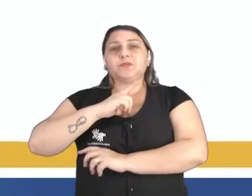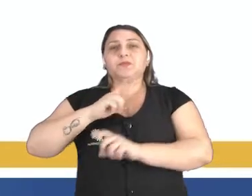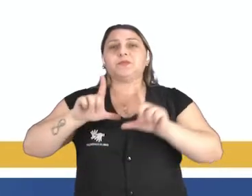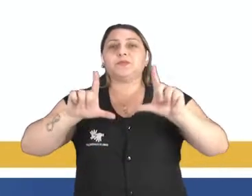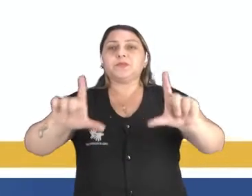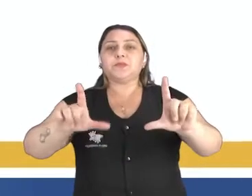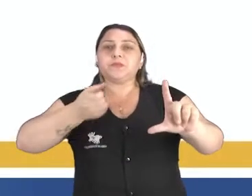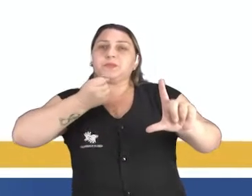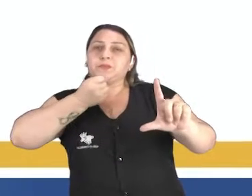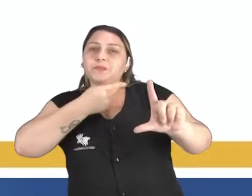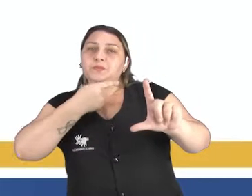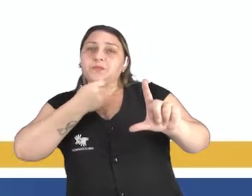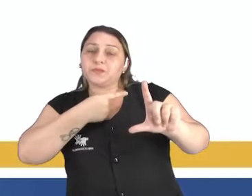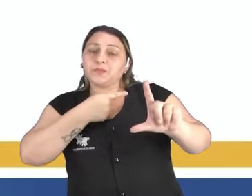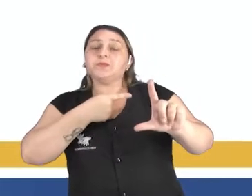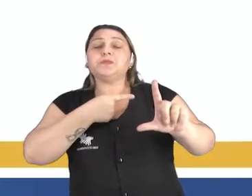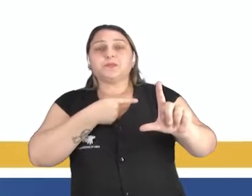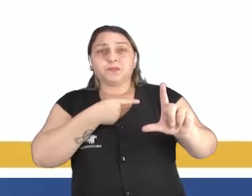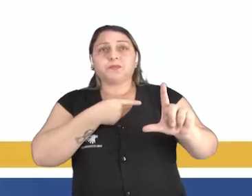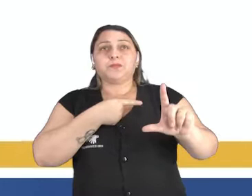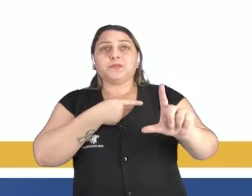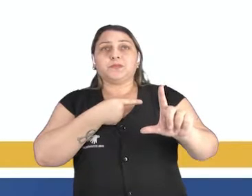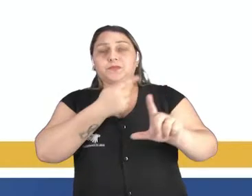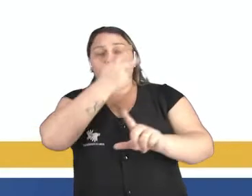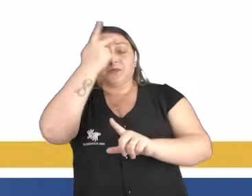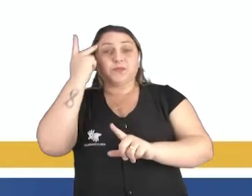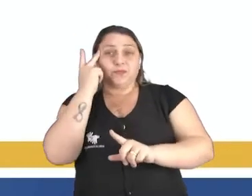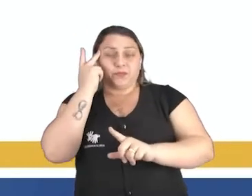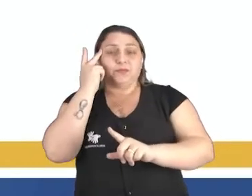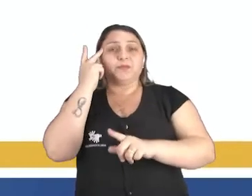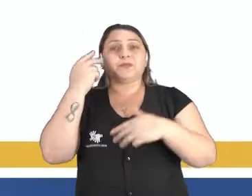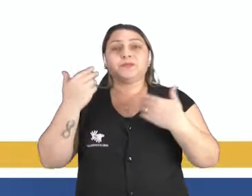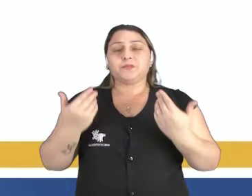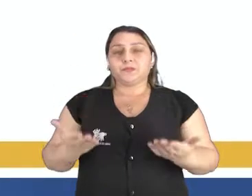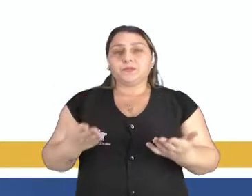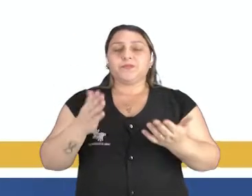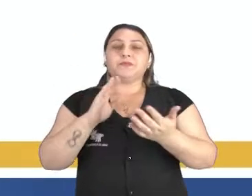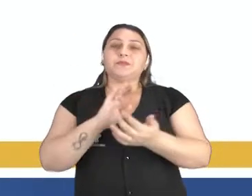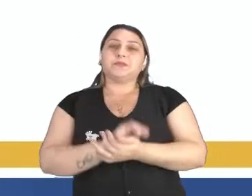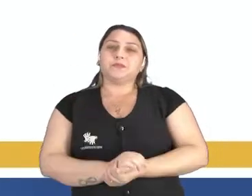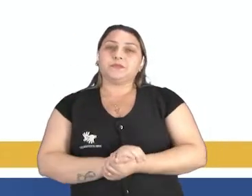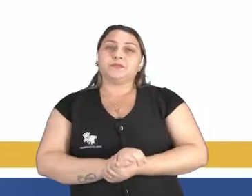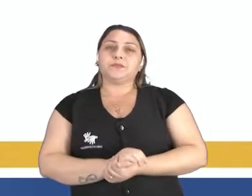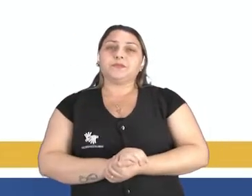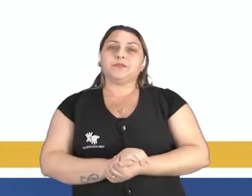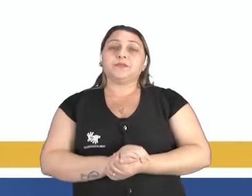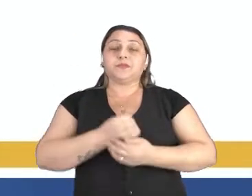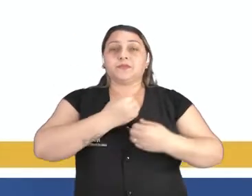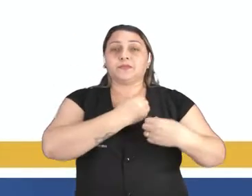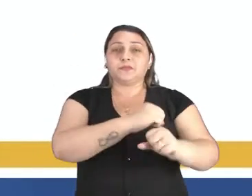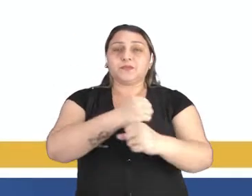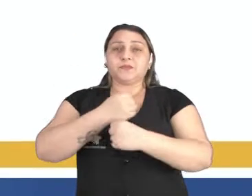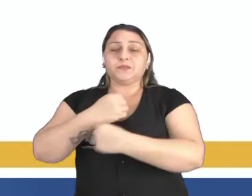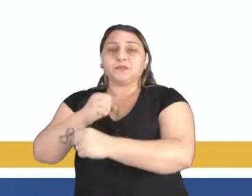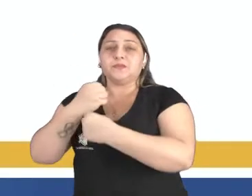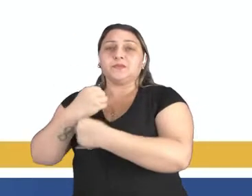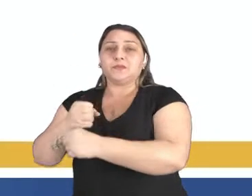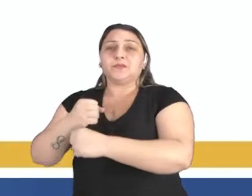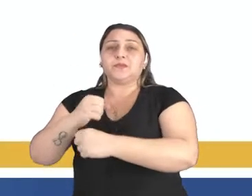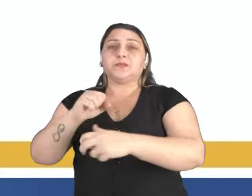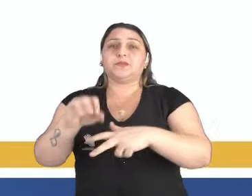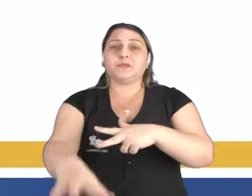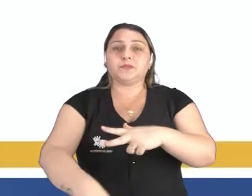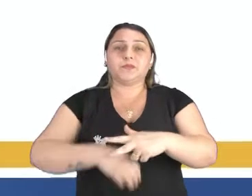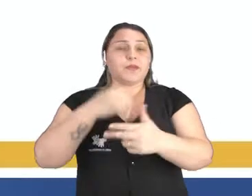foi feita aí, onde as pessoas atribui aí essa questão de varrer a corrupção, né? Ele dizia